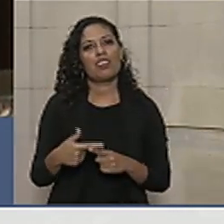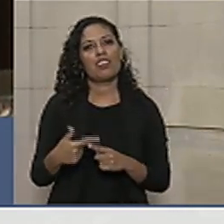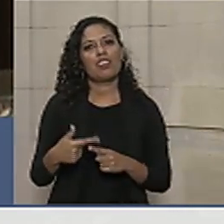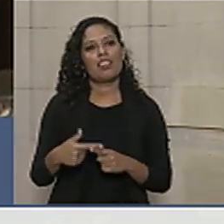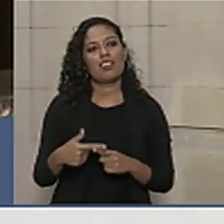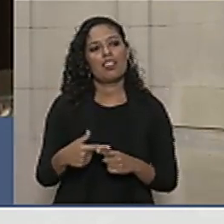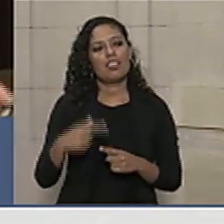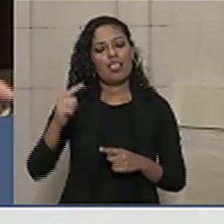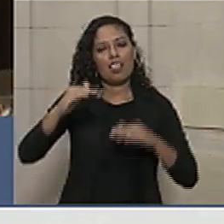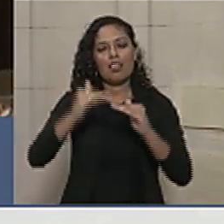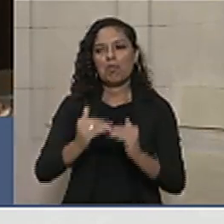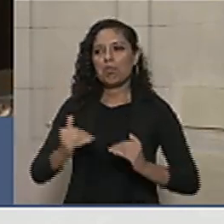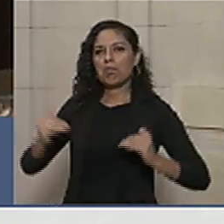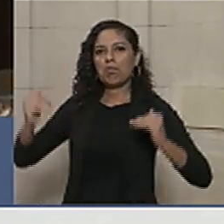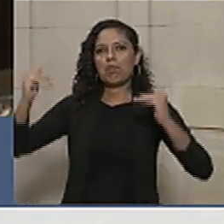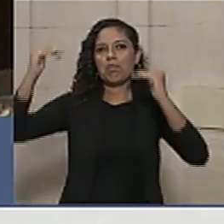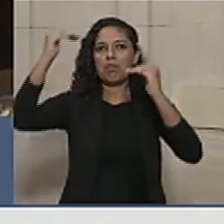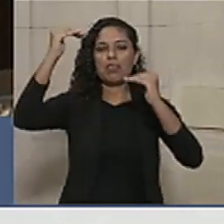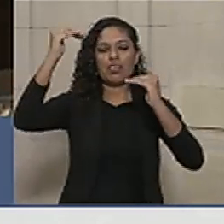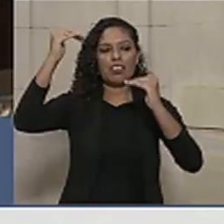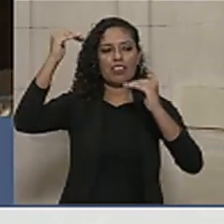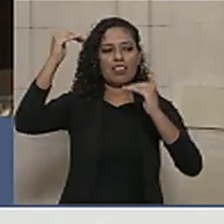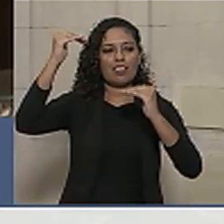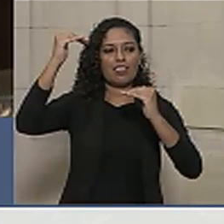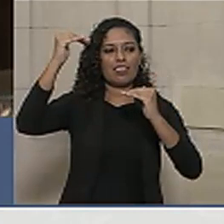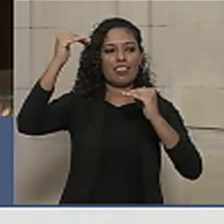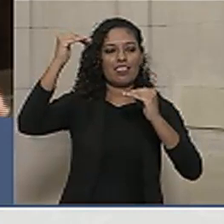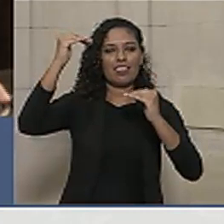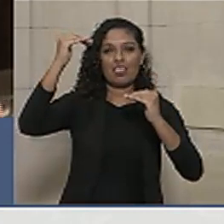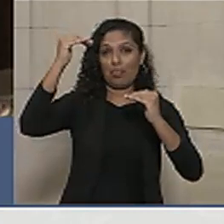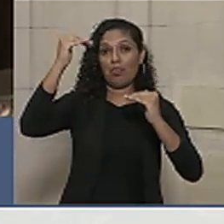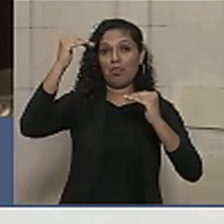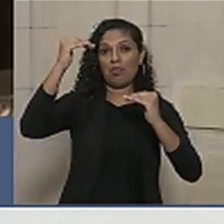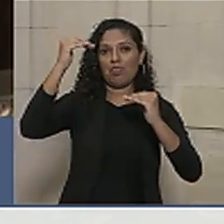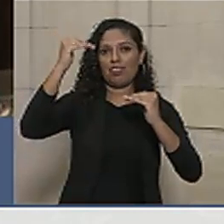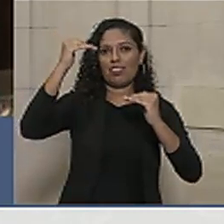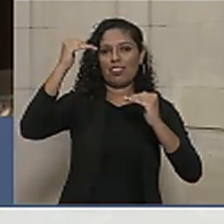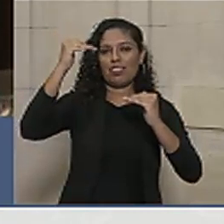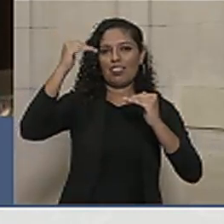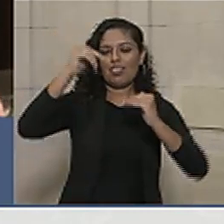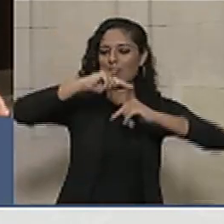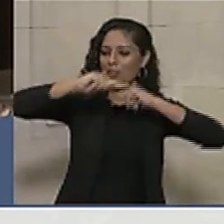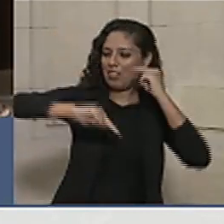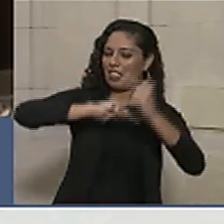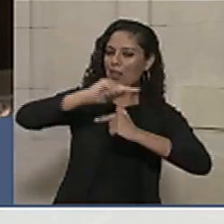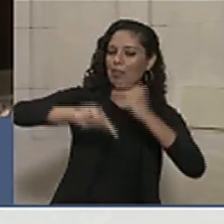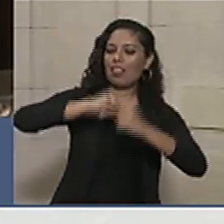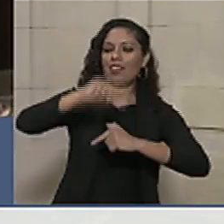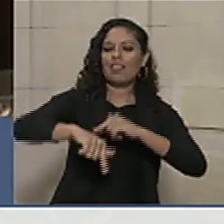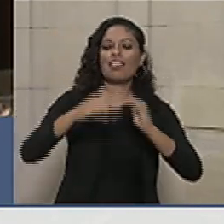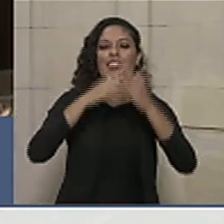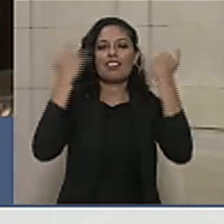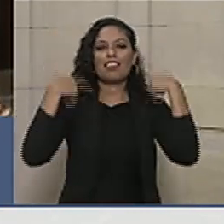porque elevou o nível do parlamento fluminense,